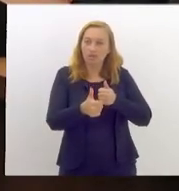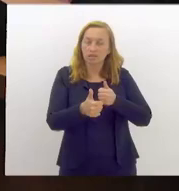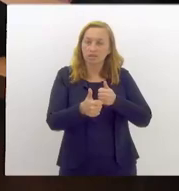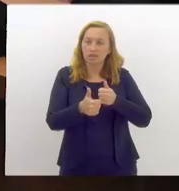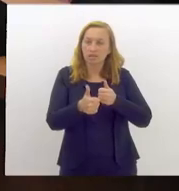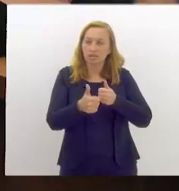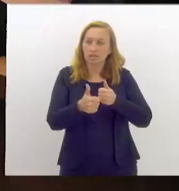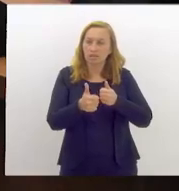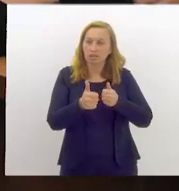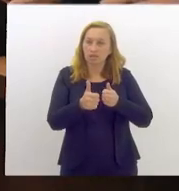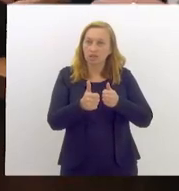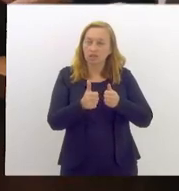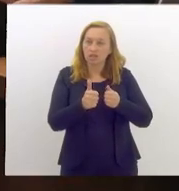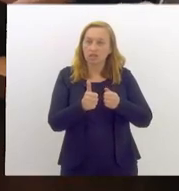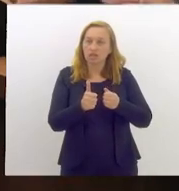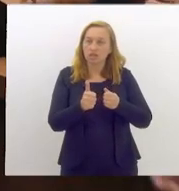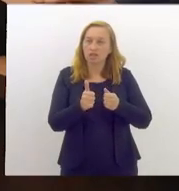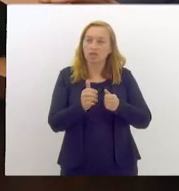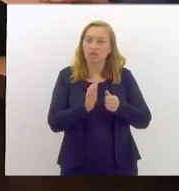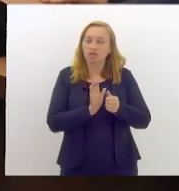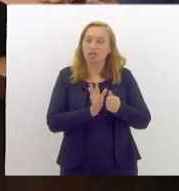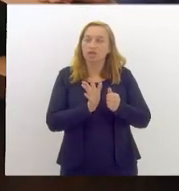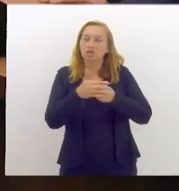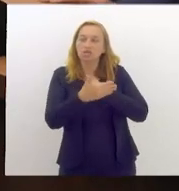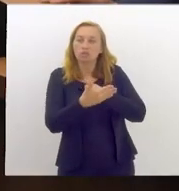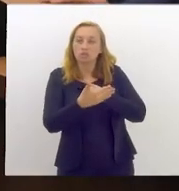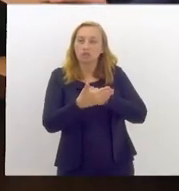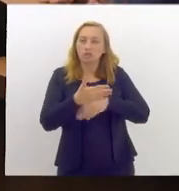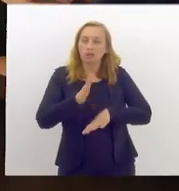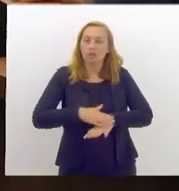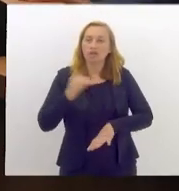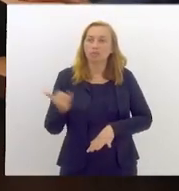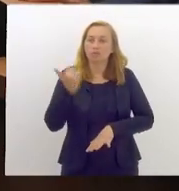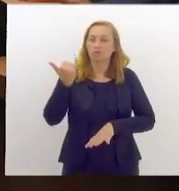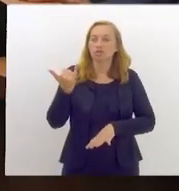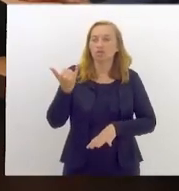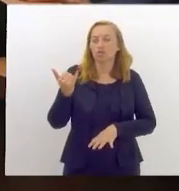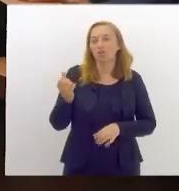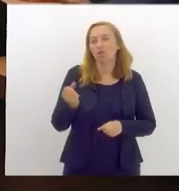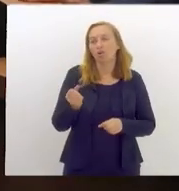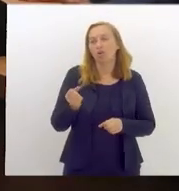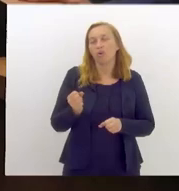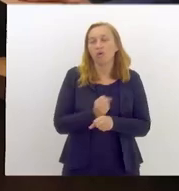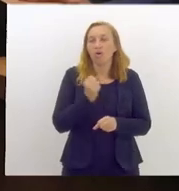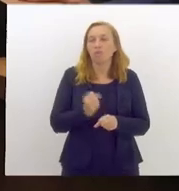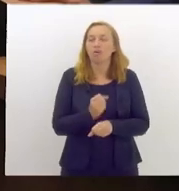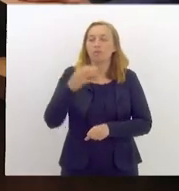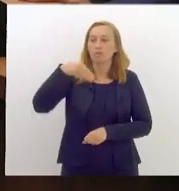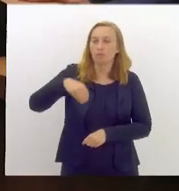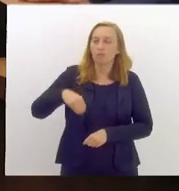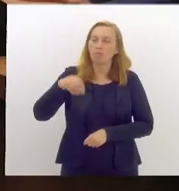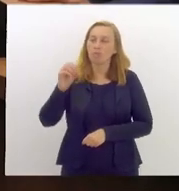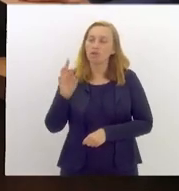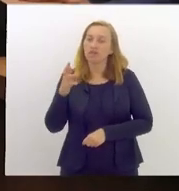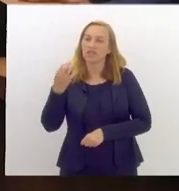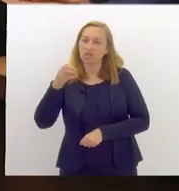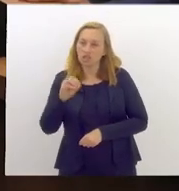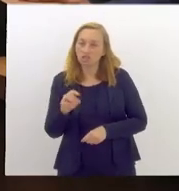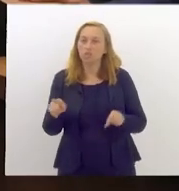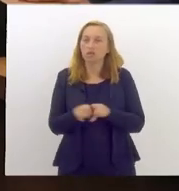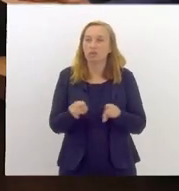a mais importante obra do modernismo existente aqui no centro da cidade Além disso busca